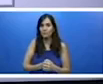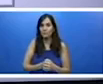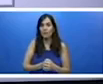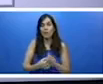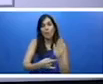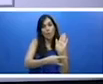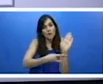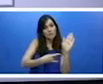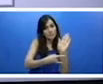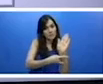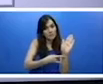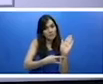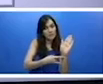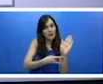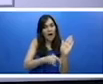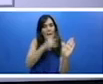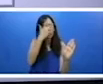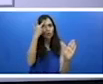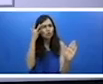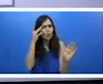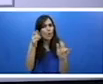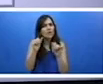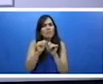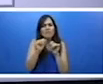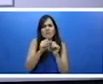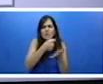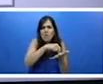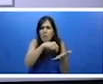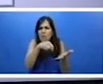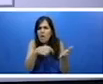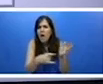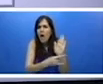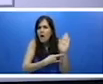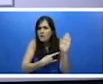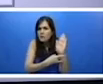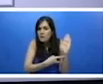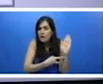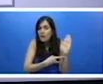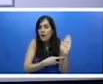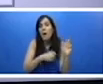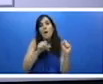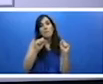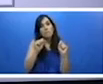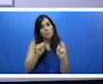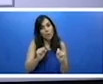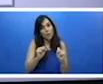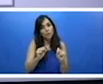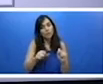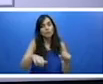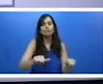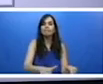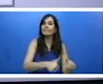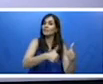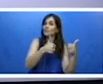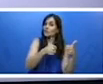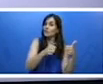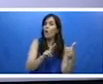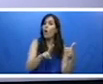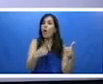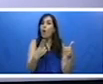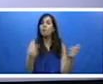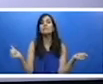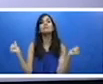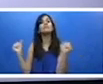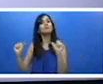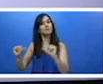resenhista, que é quem faz a resenha, quem escreve, pode avaliar o conto positiva ou negativamente. Ele tem